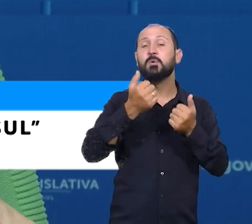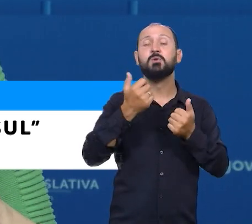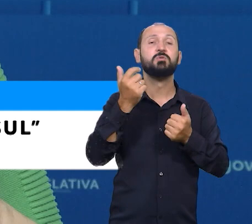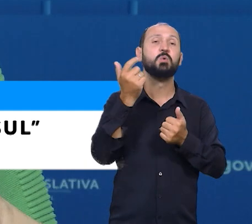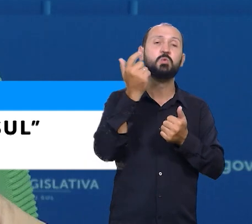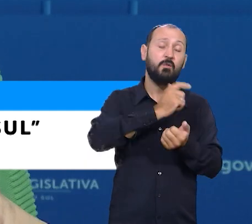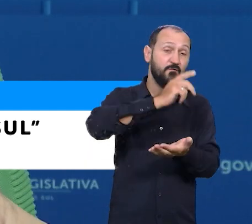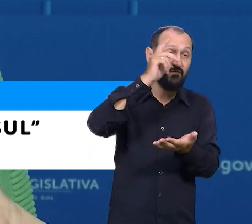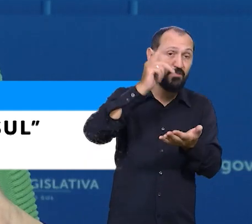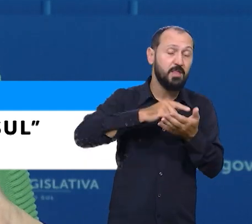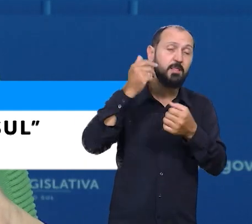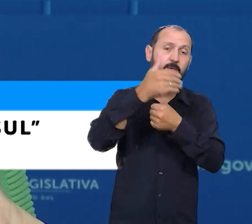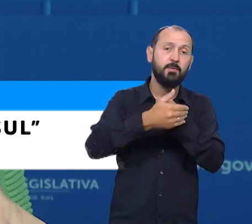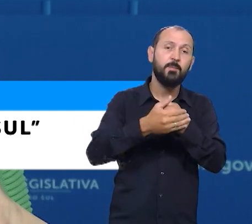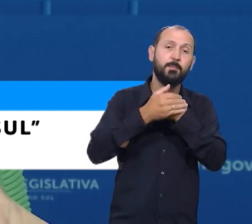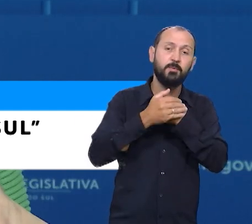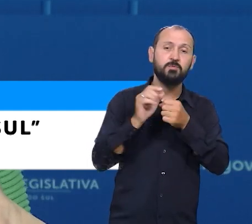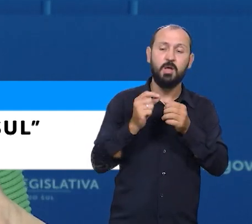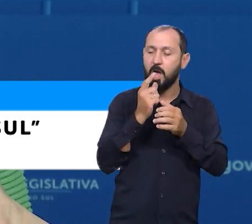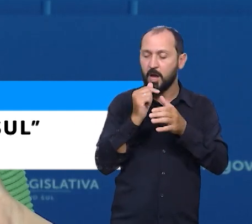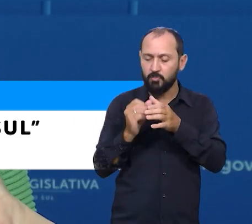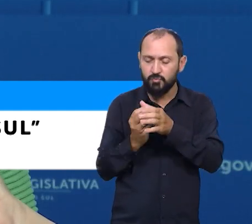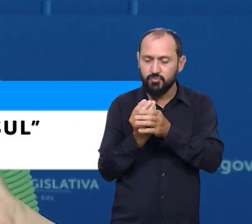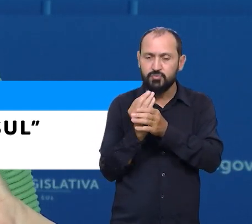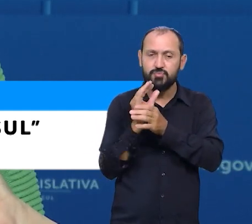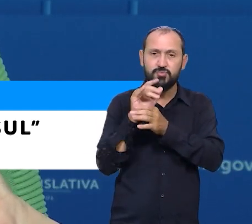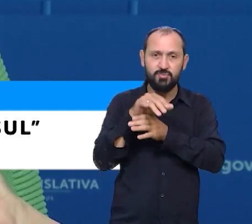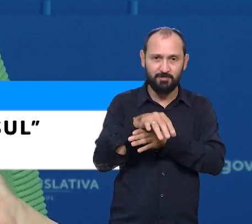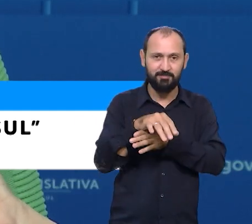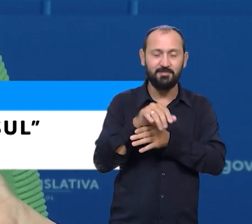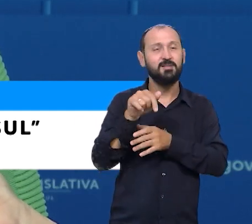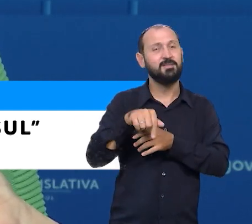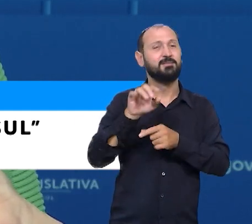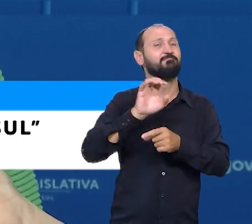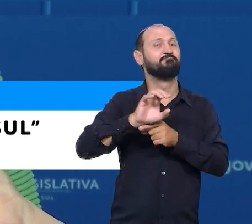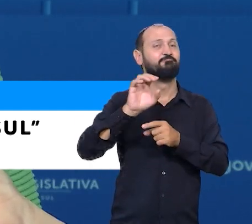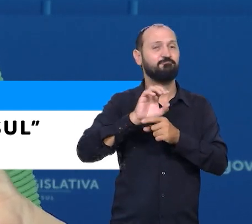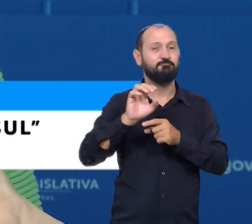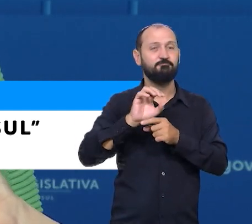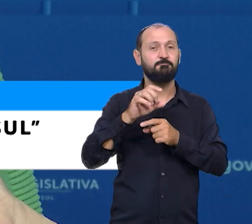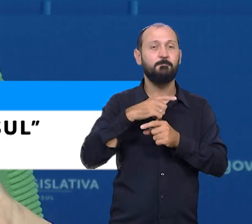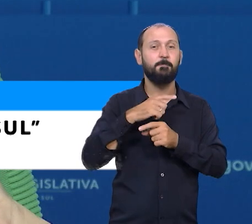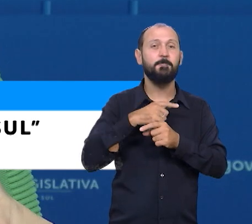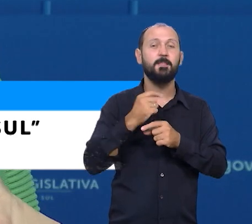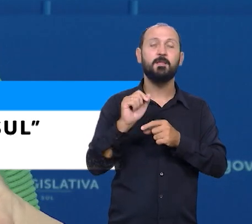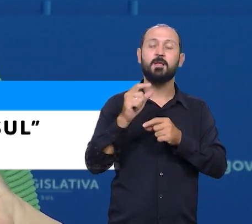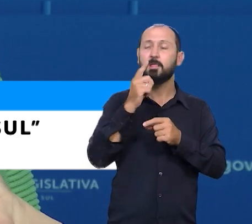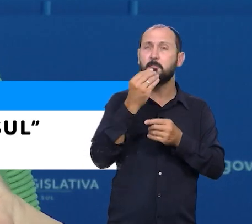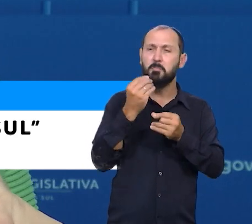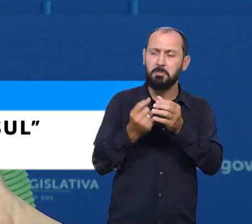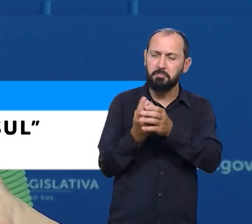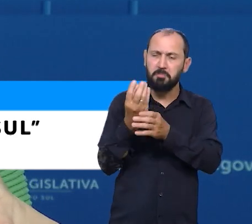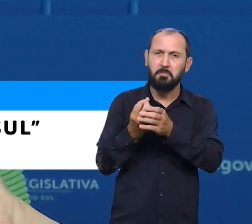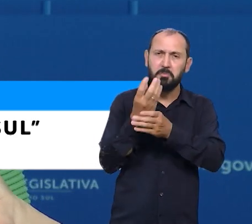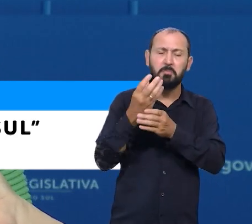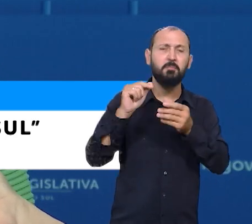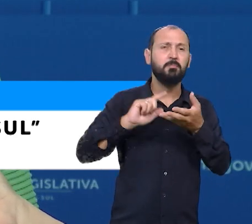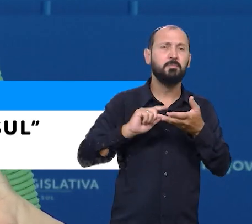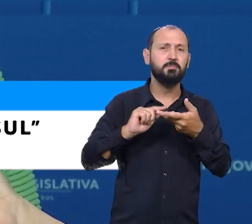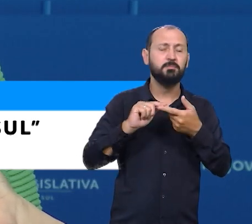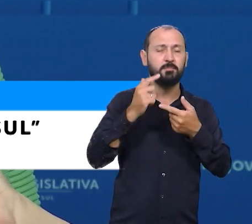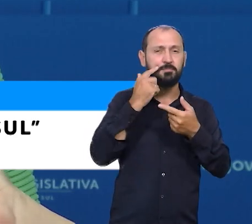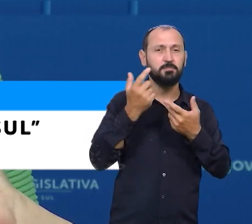ideias, podemos sim proteger muitas nascentes aqui do nosso estado, que é tão rico em nascentes.